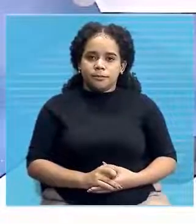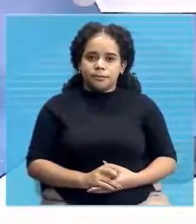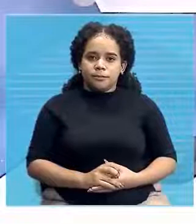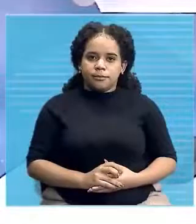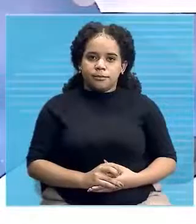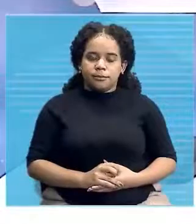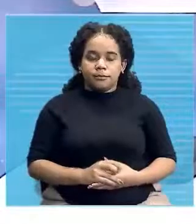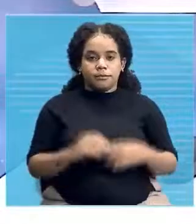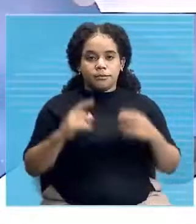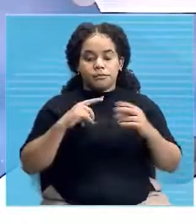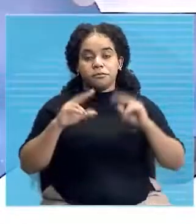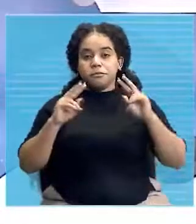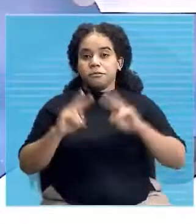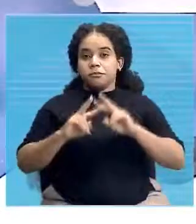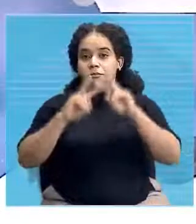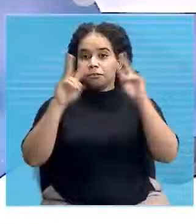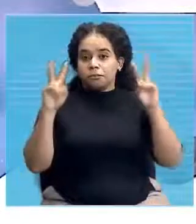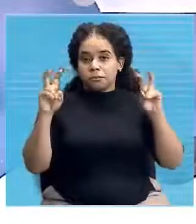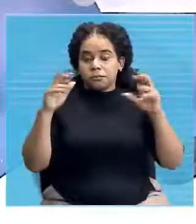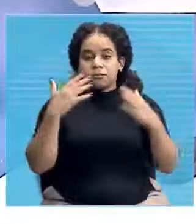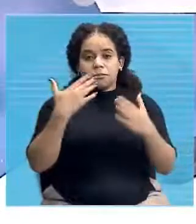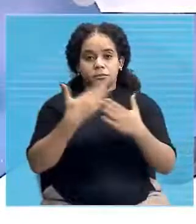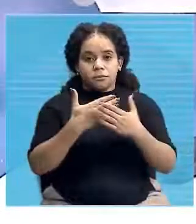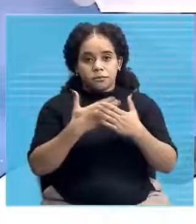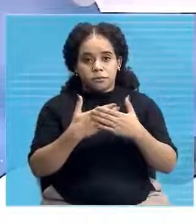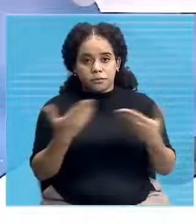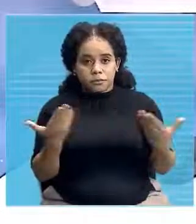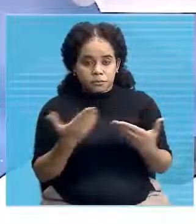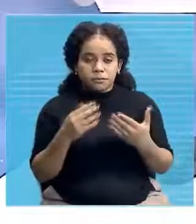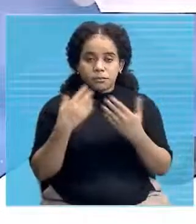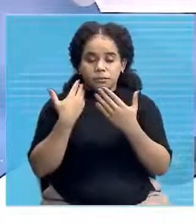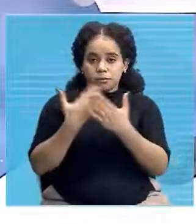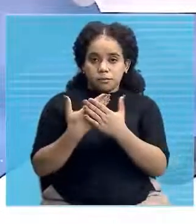O assunto que iremos